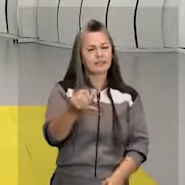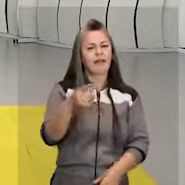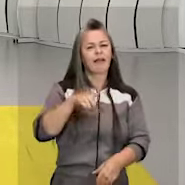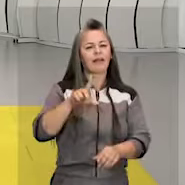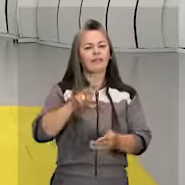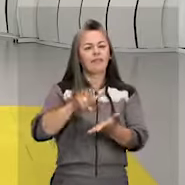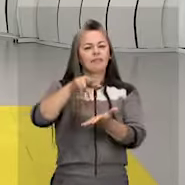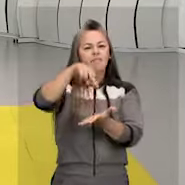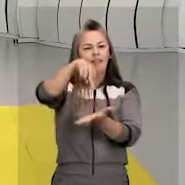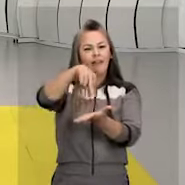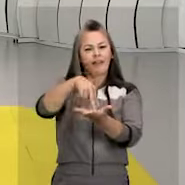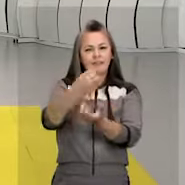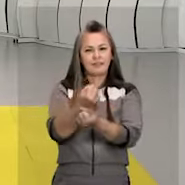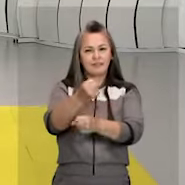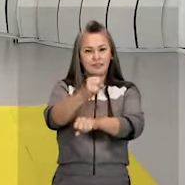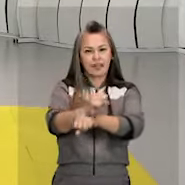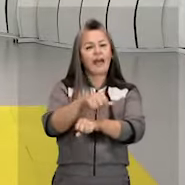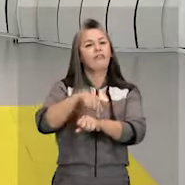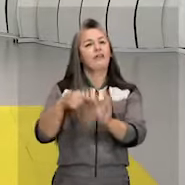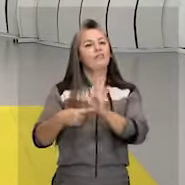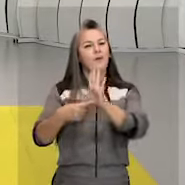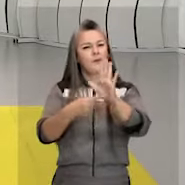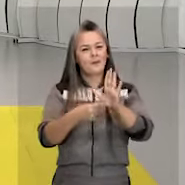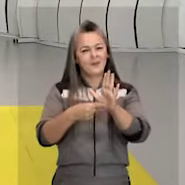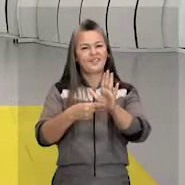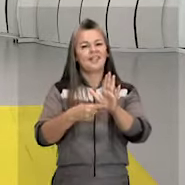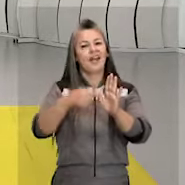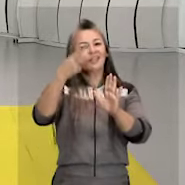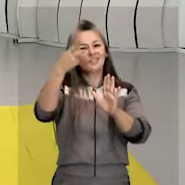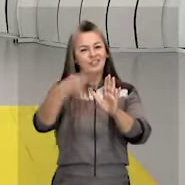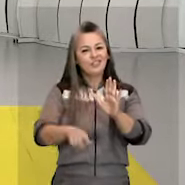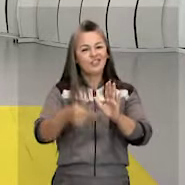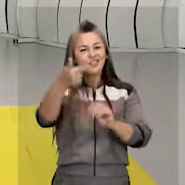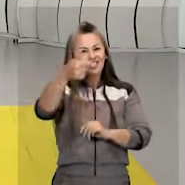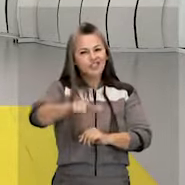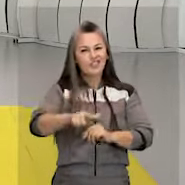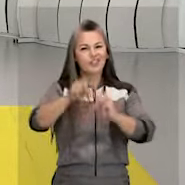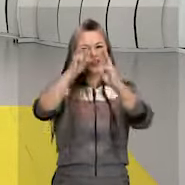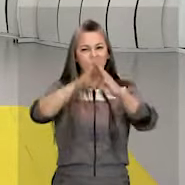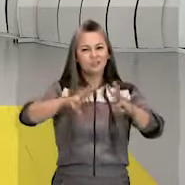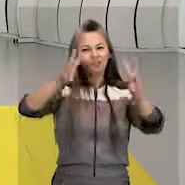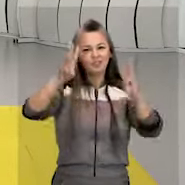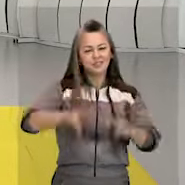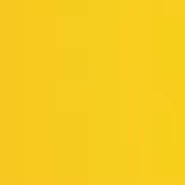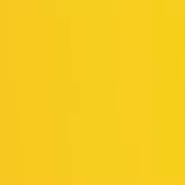escrava, com mais imagens também captadas nesse museu, e até lá!